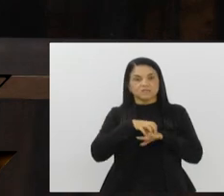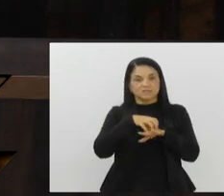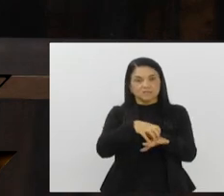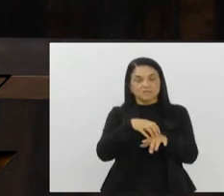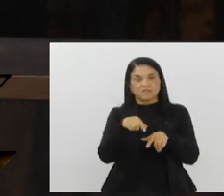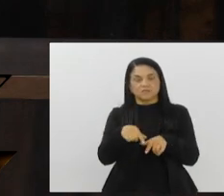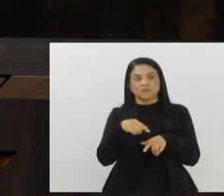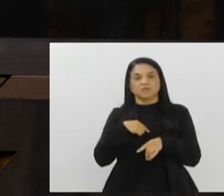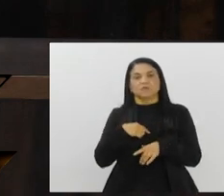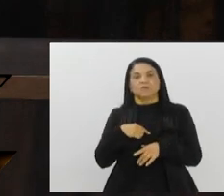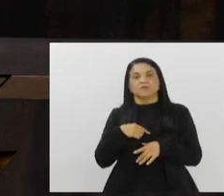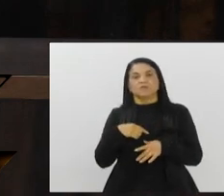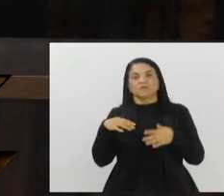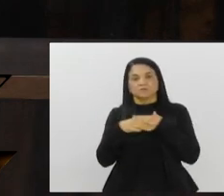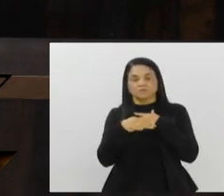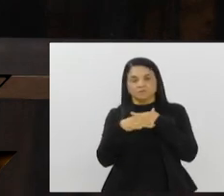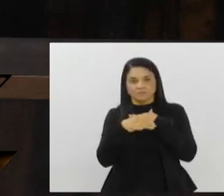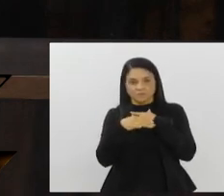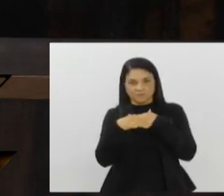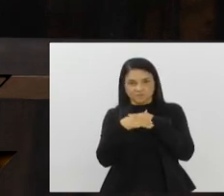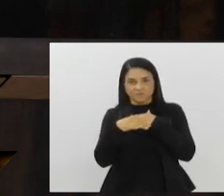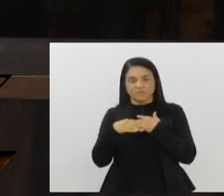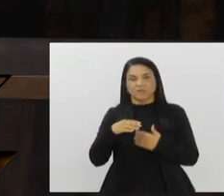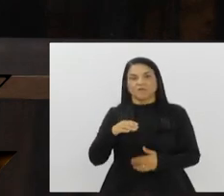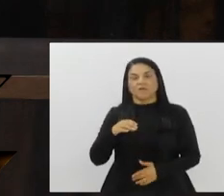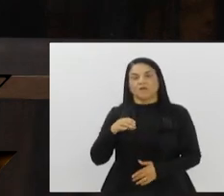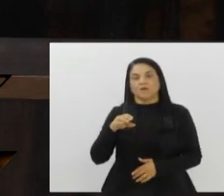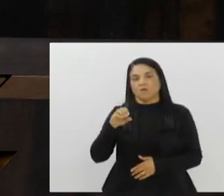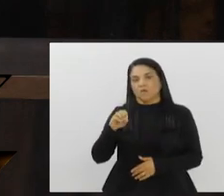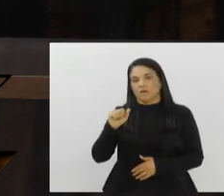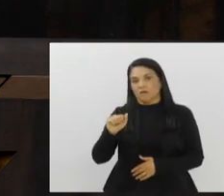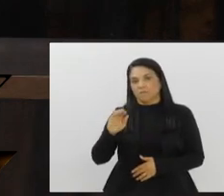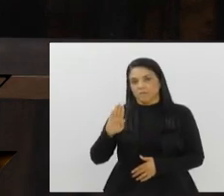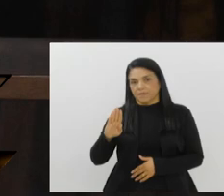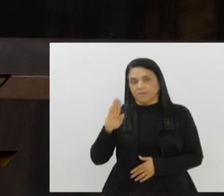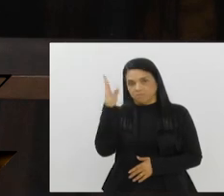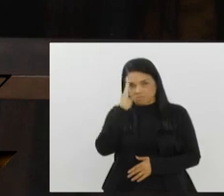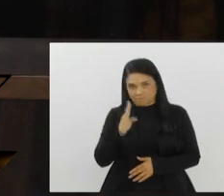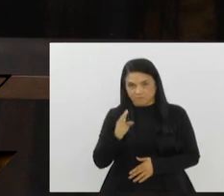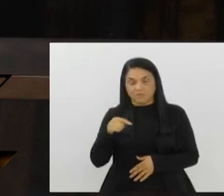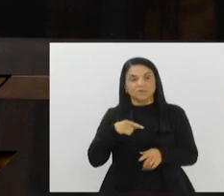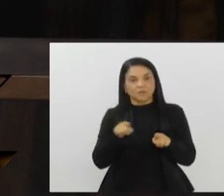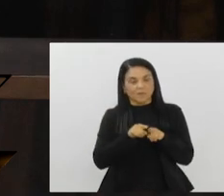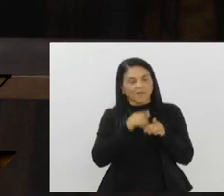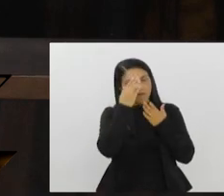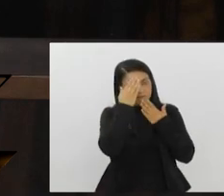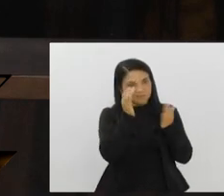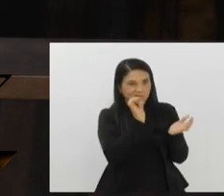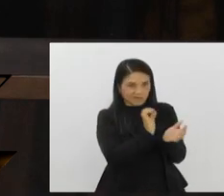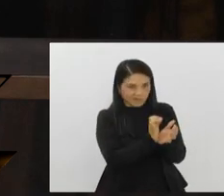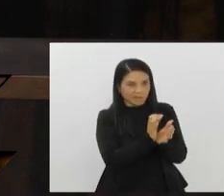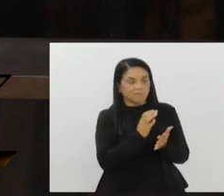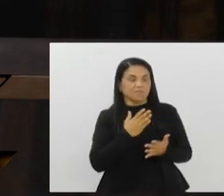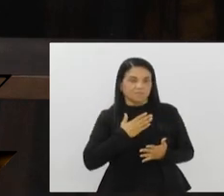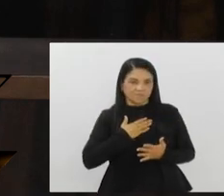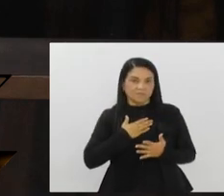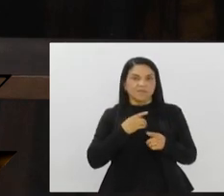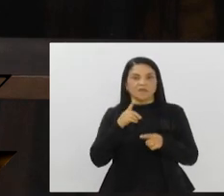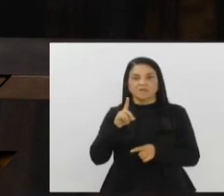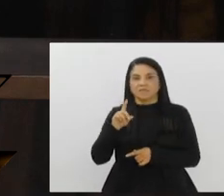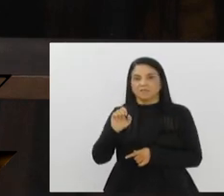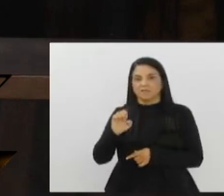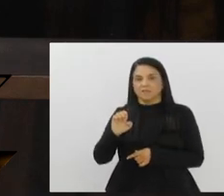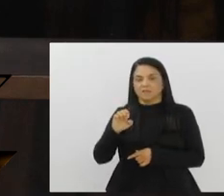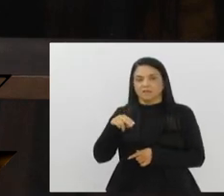do iab Nacional e Através disso também agradeço a minha equipe que tá aqui presente a Denise que se